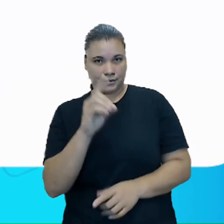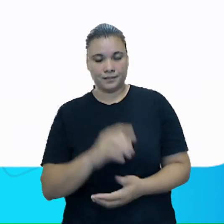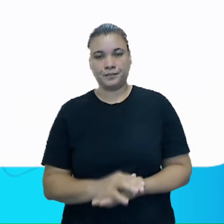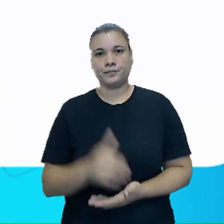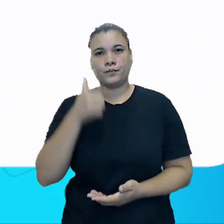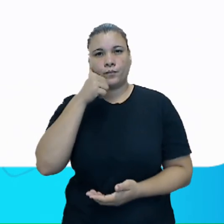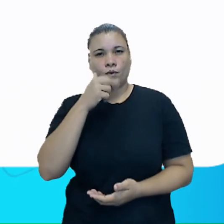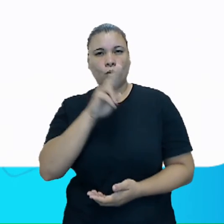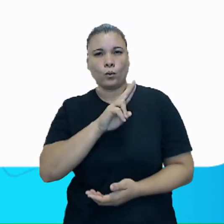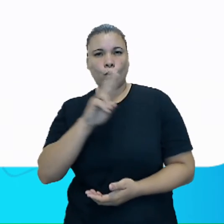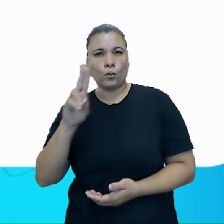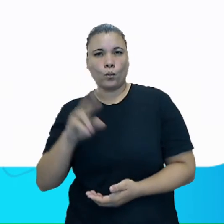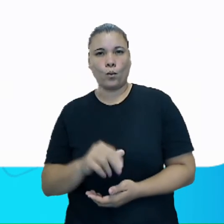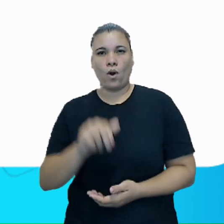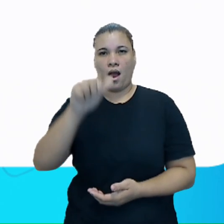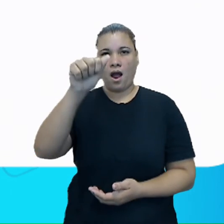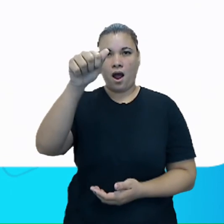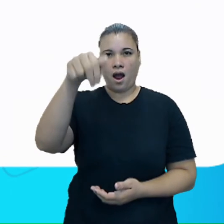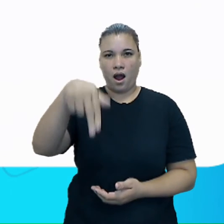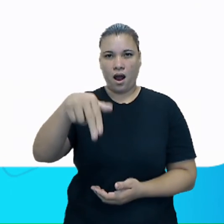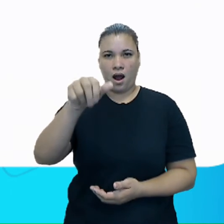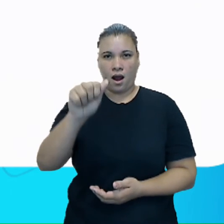continua triste. Olha lá.